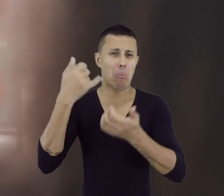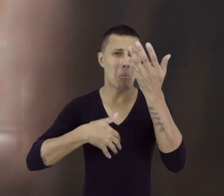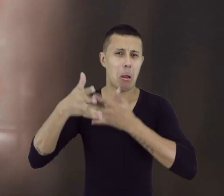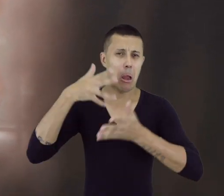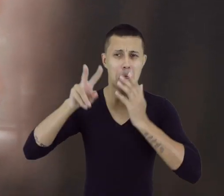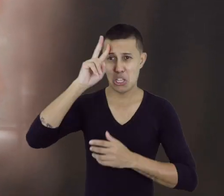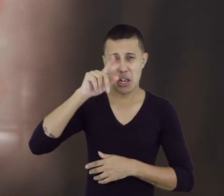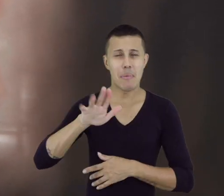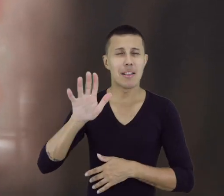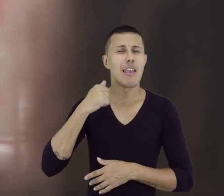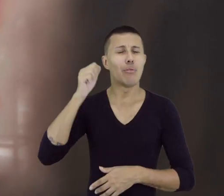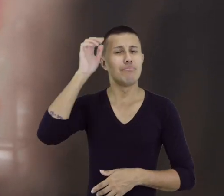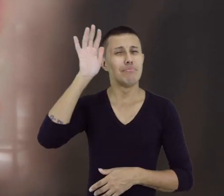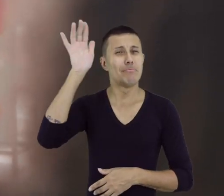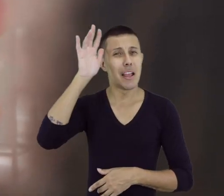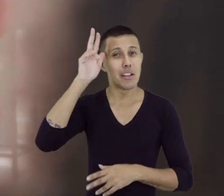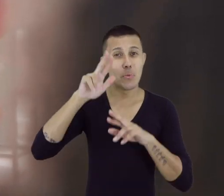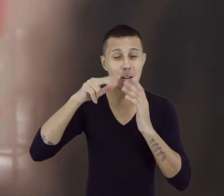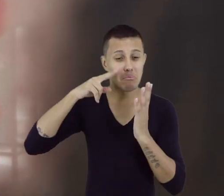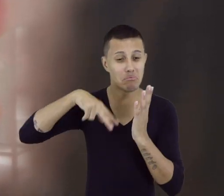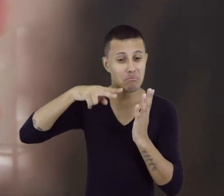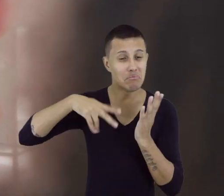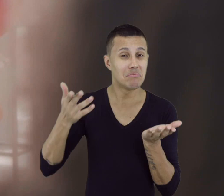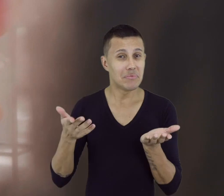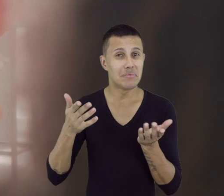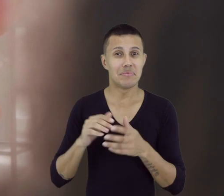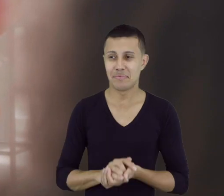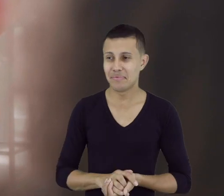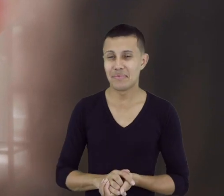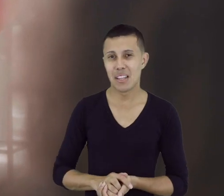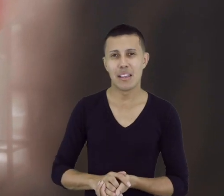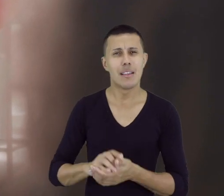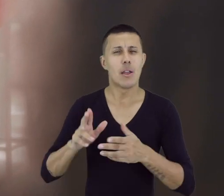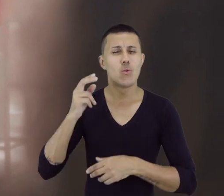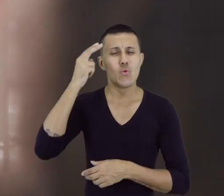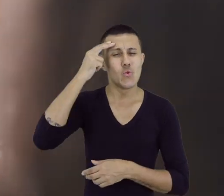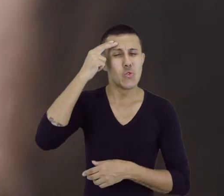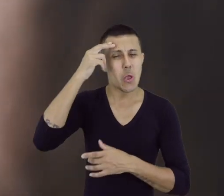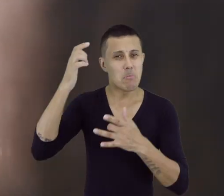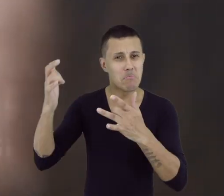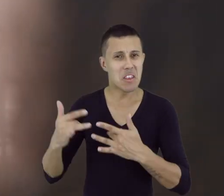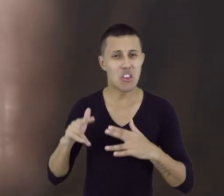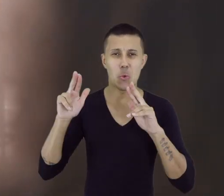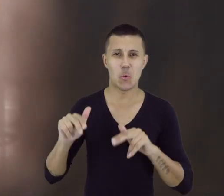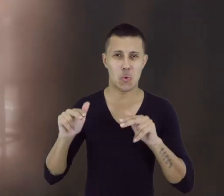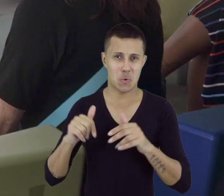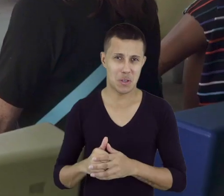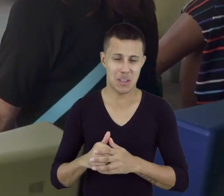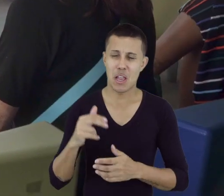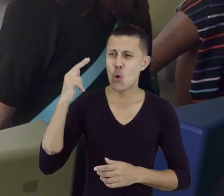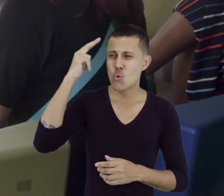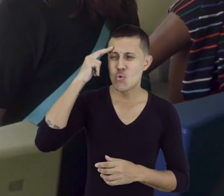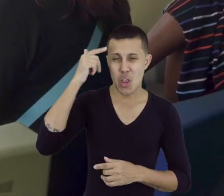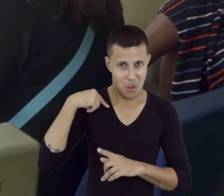contando histórias, eu podia ouvi-las antes de dormir. E aí eu entendi que assim, o sonho ele nunca ia me deixar. Sonho